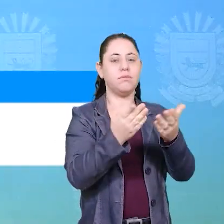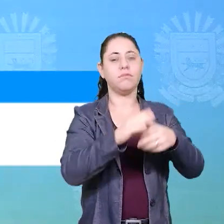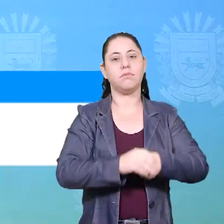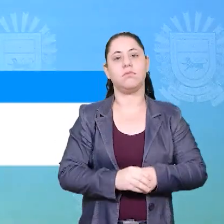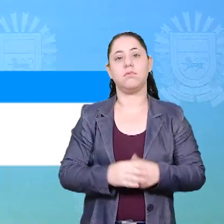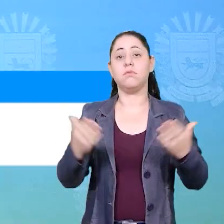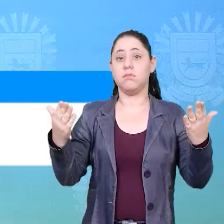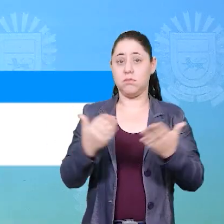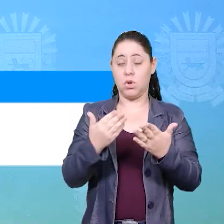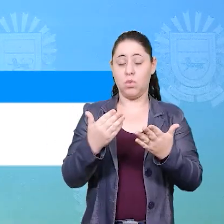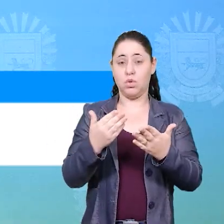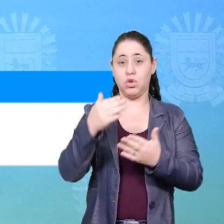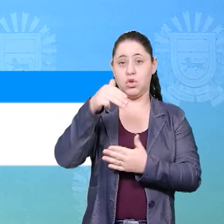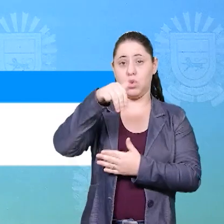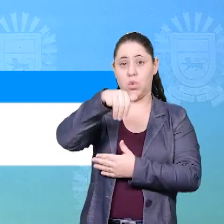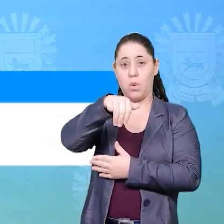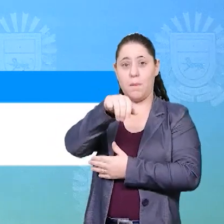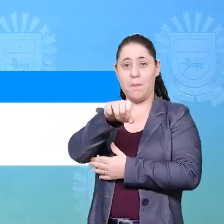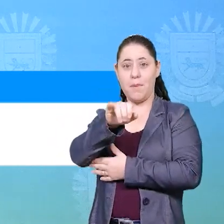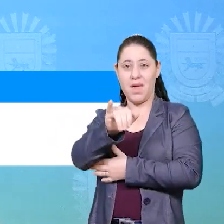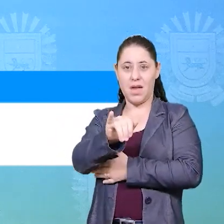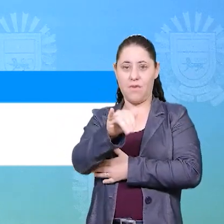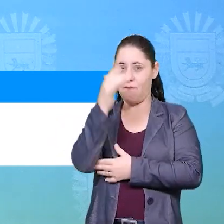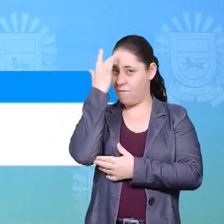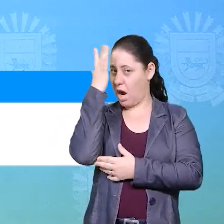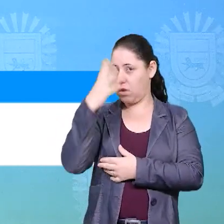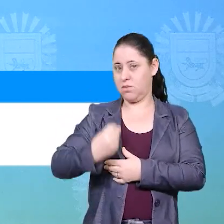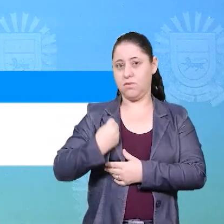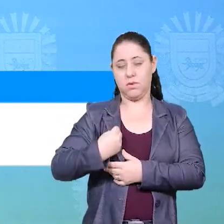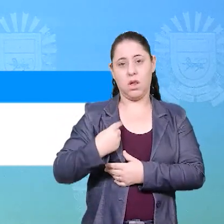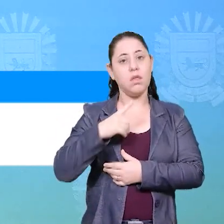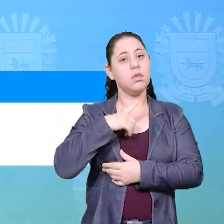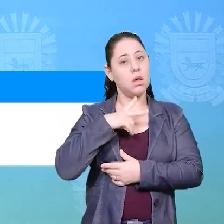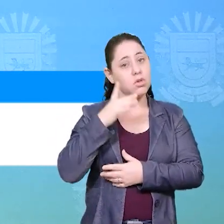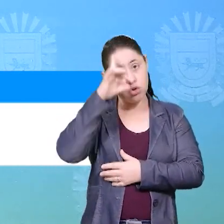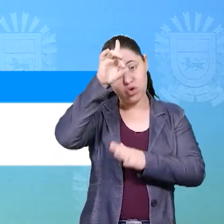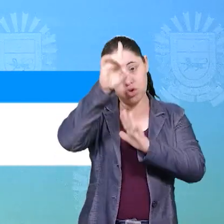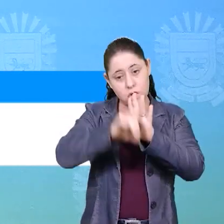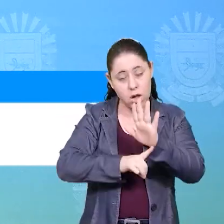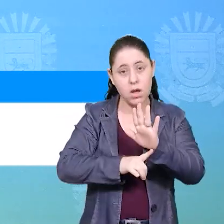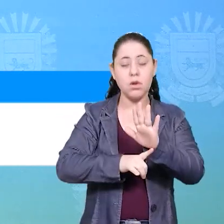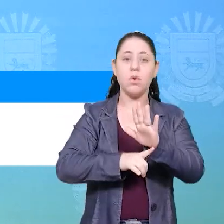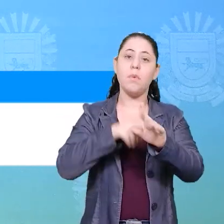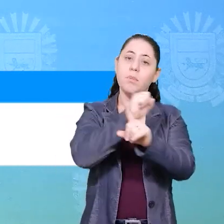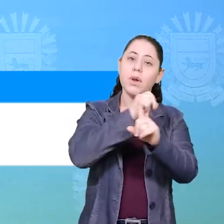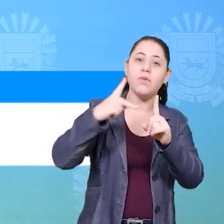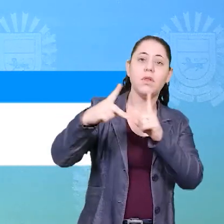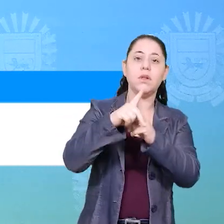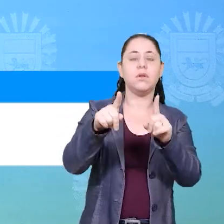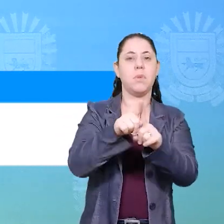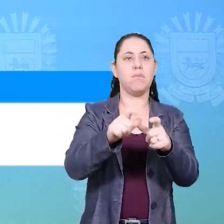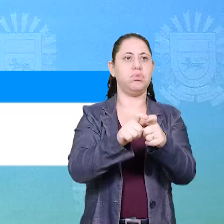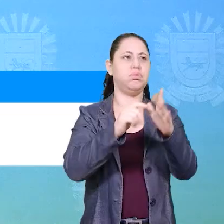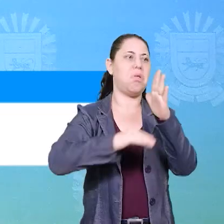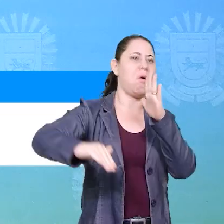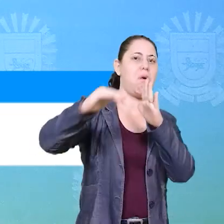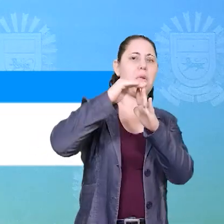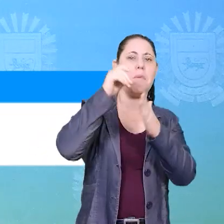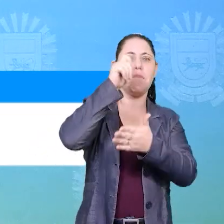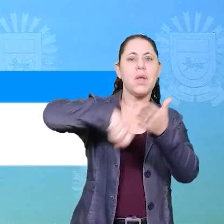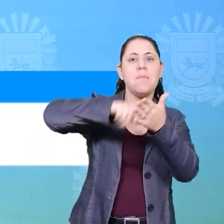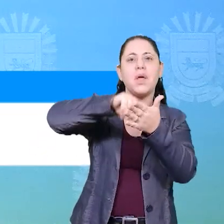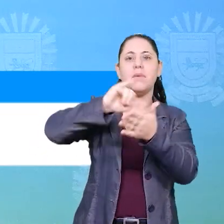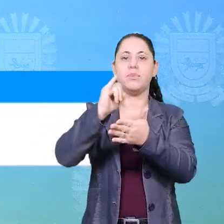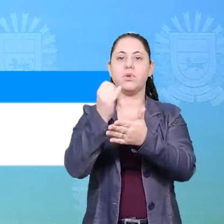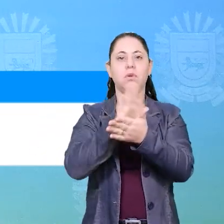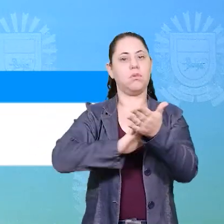Você ser um microempreendedor individual hoje, você facilita a sua vida, você passa a ter garantias e direitos previdenciários e sem